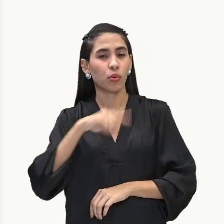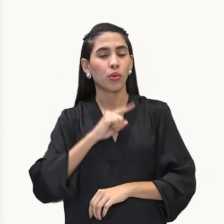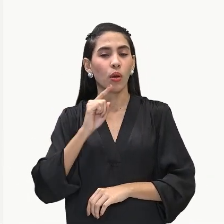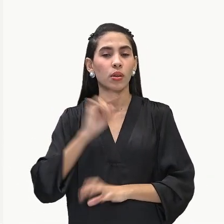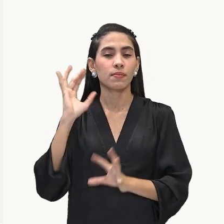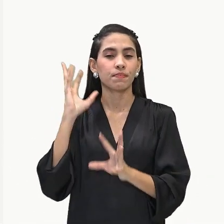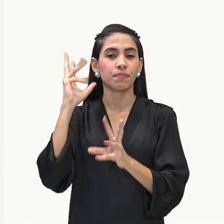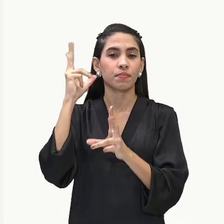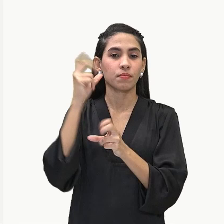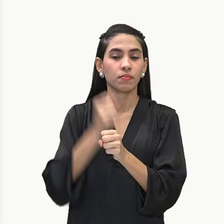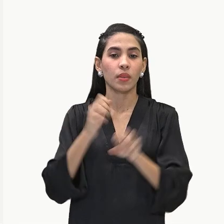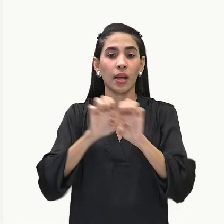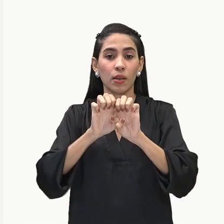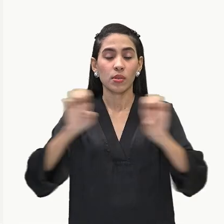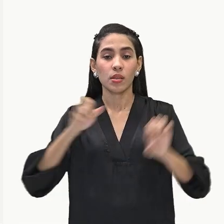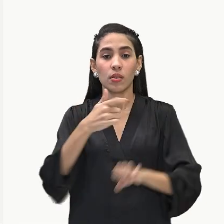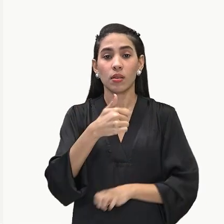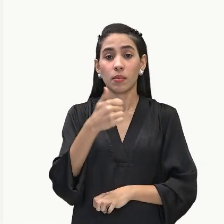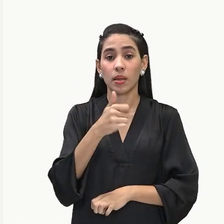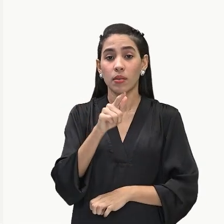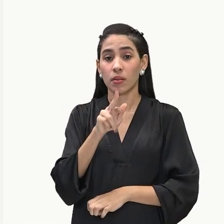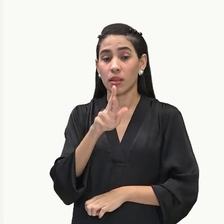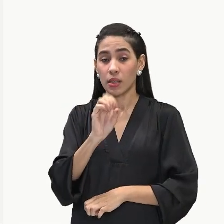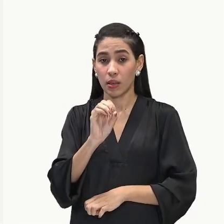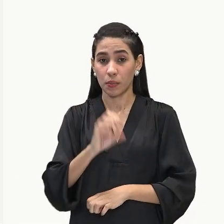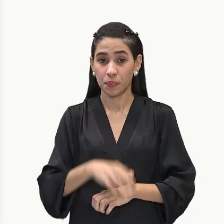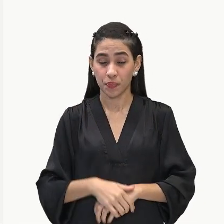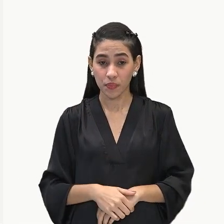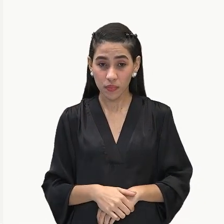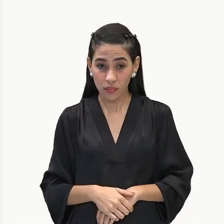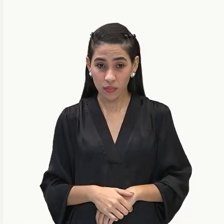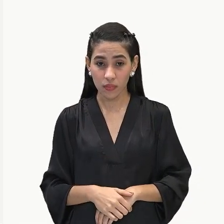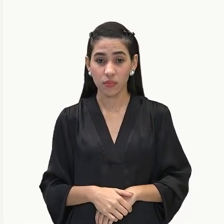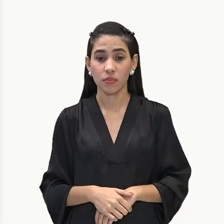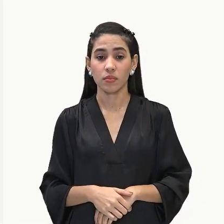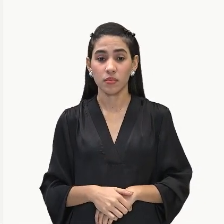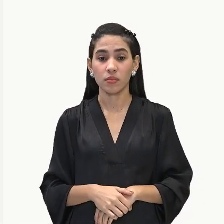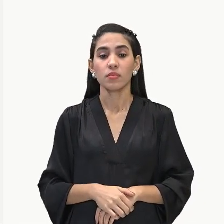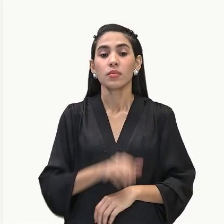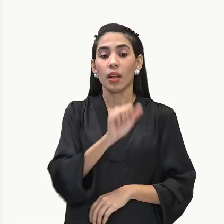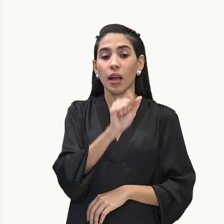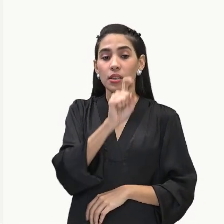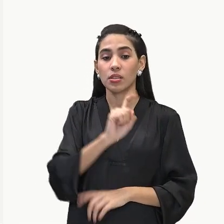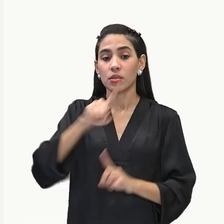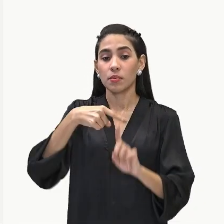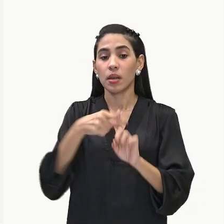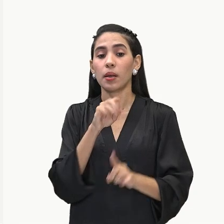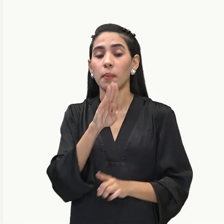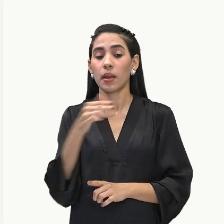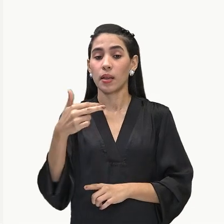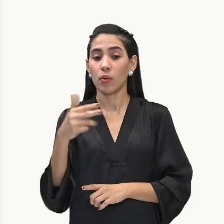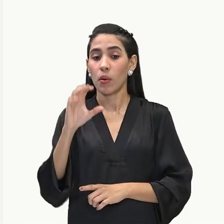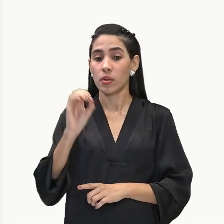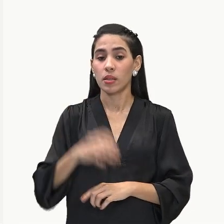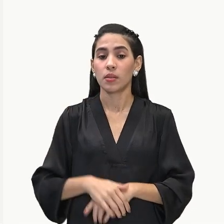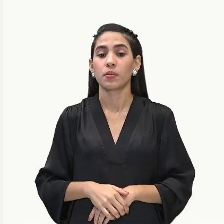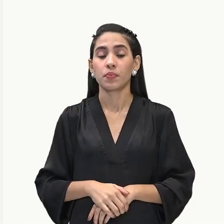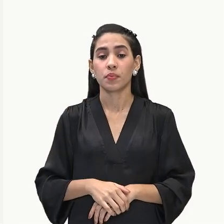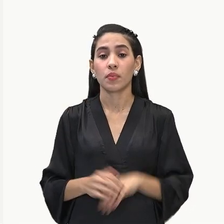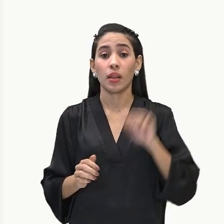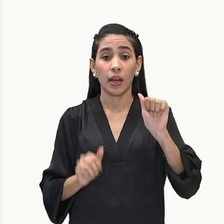geral de uma equação do primeiro grau, não é? Ax mais b igual a 0, onde a e b